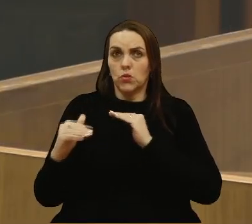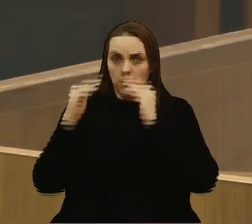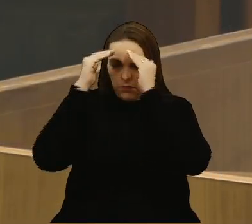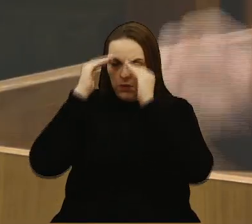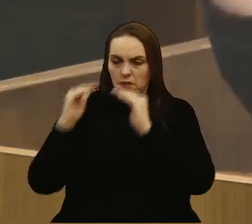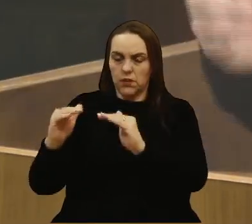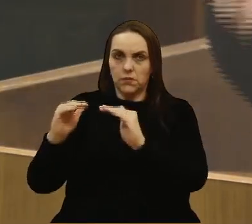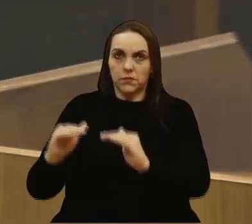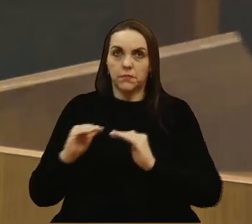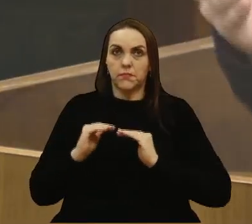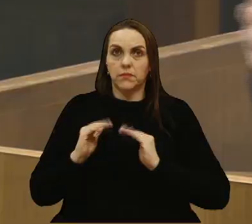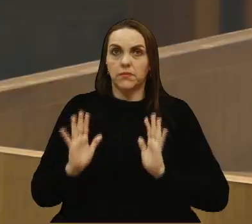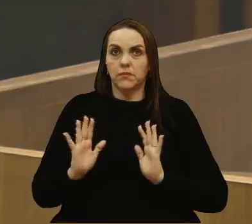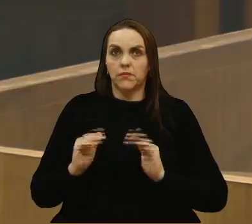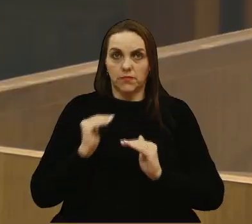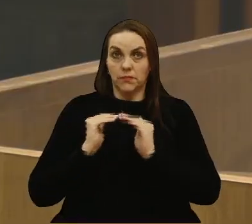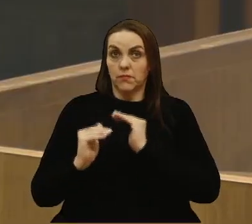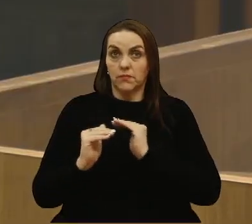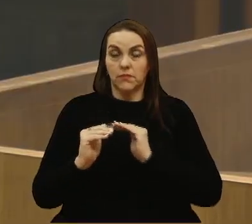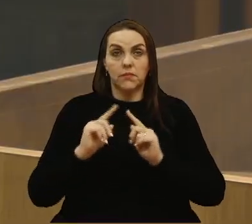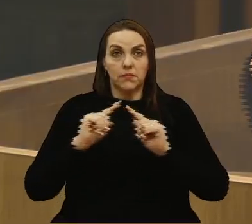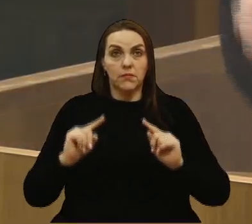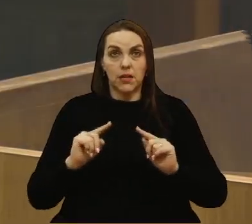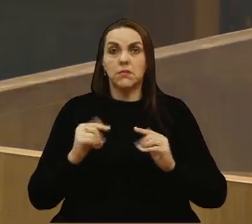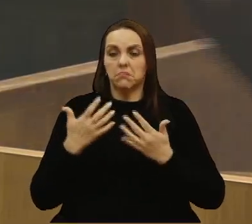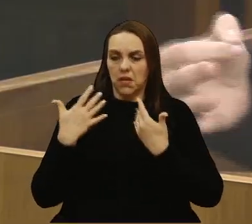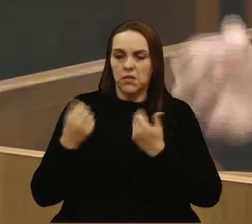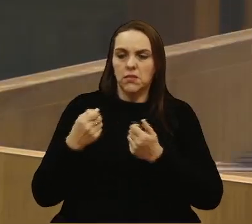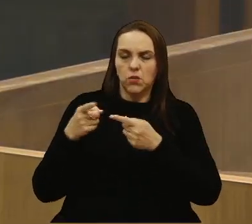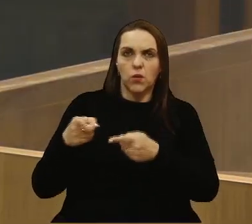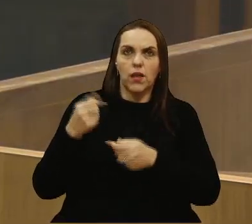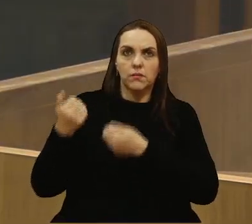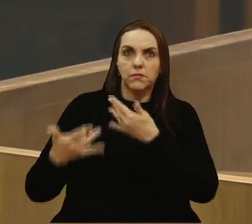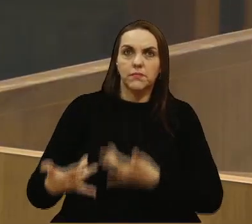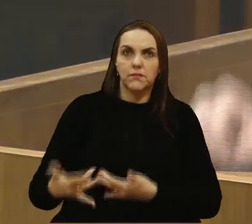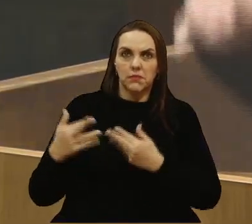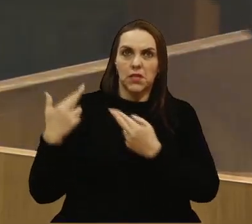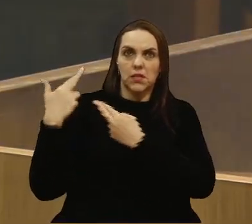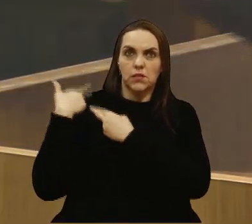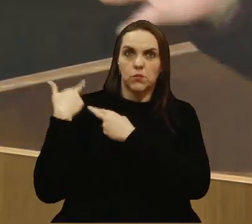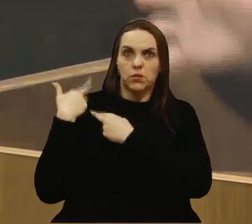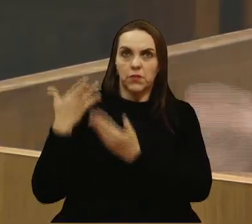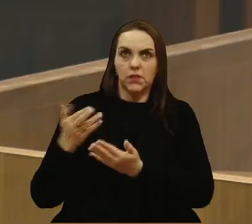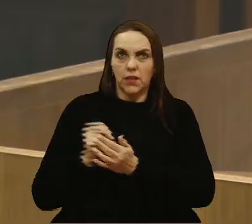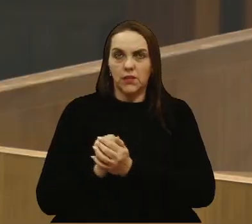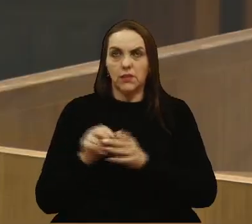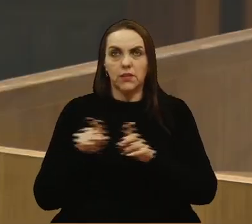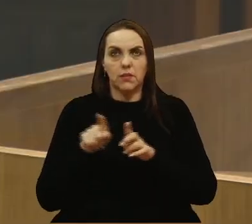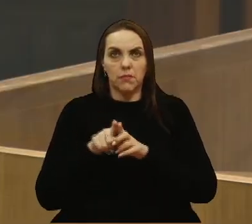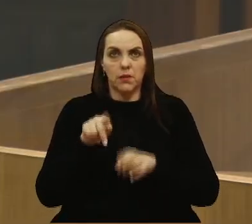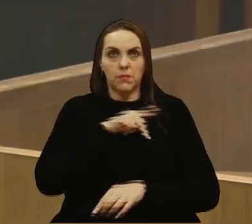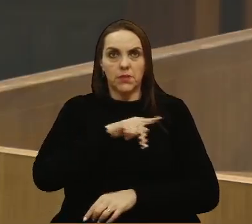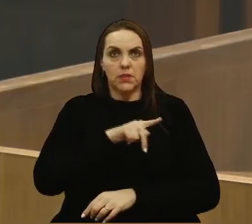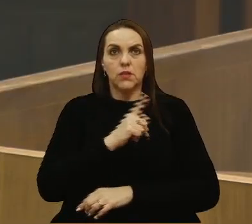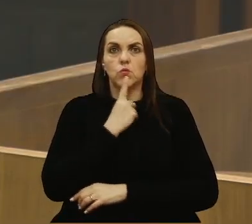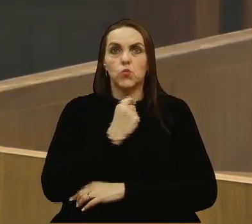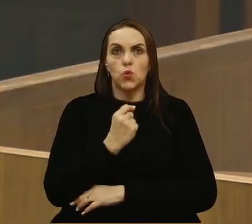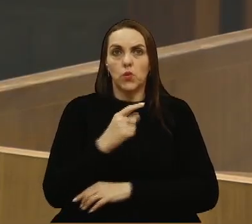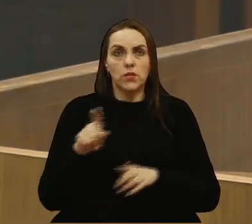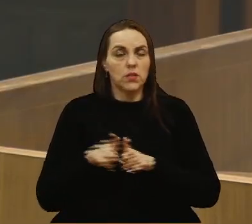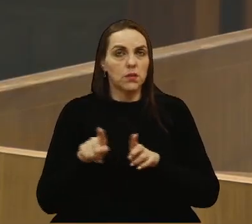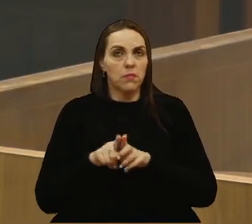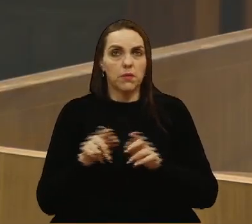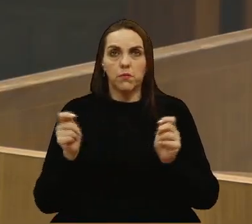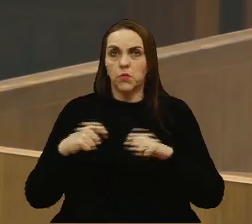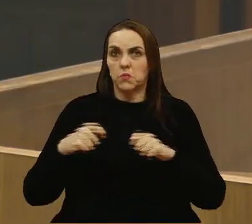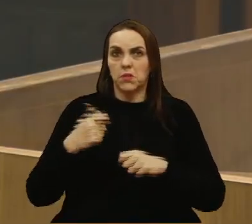respeitamos. Discordamos, mas considero aquilo que ela trata, porque eu acho que ela tem responsabilidade, assim como o presidente Ues, assim como poderia falar